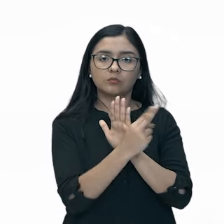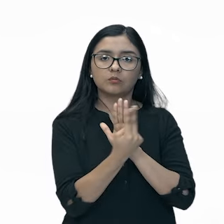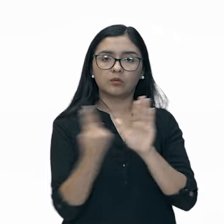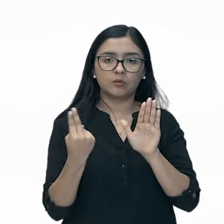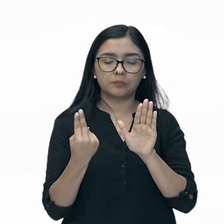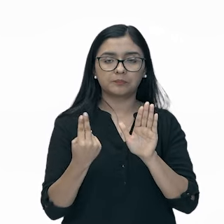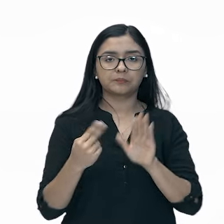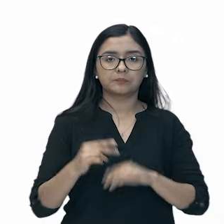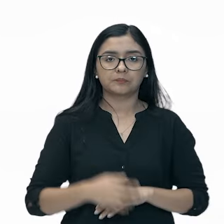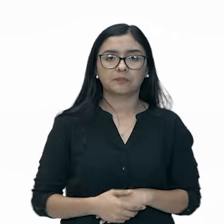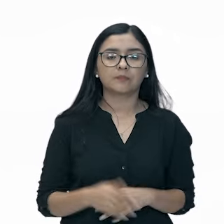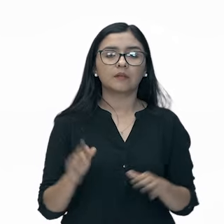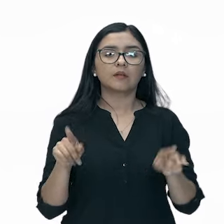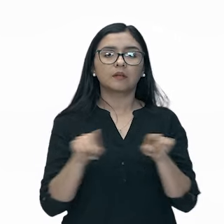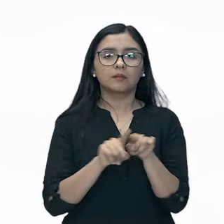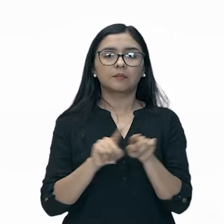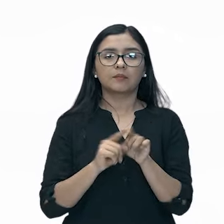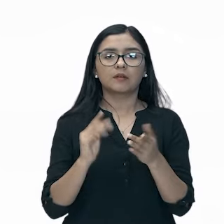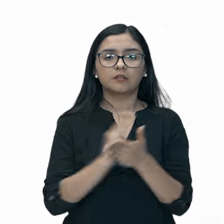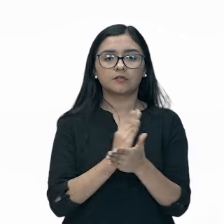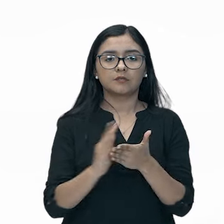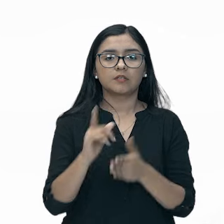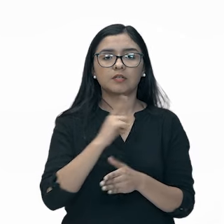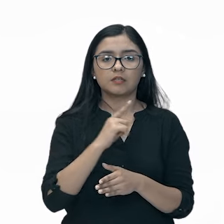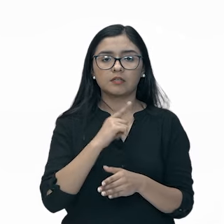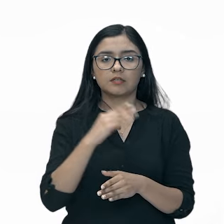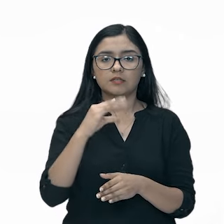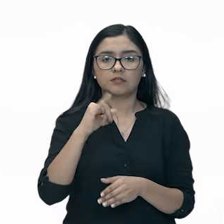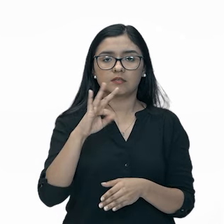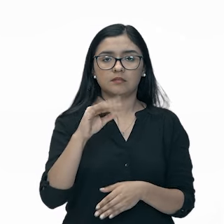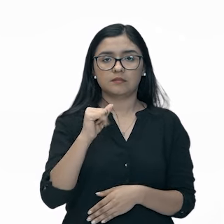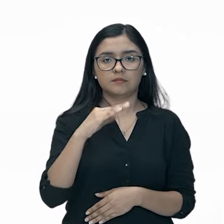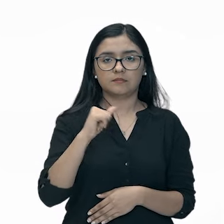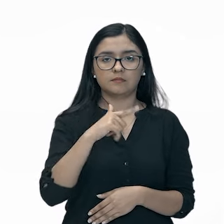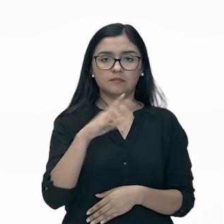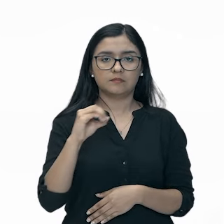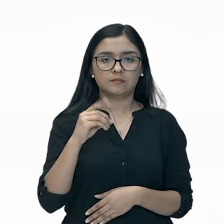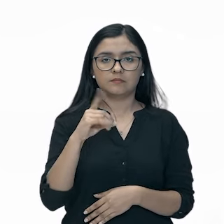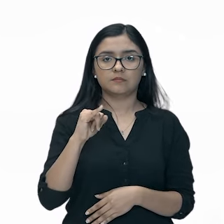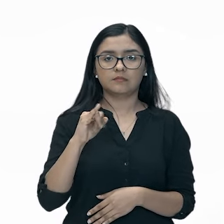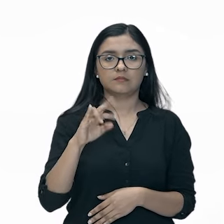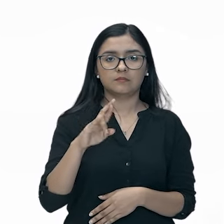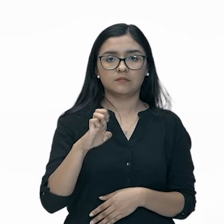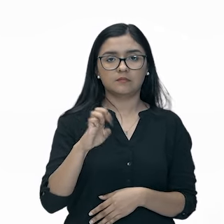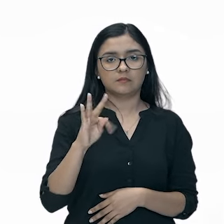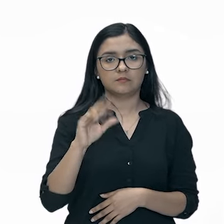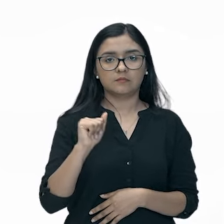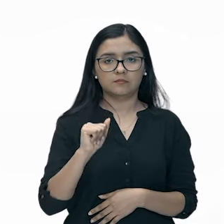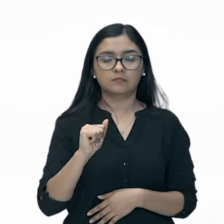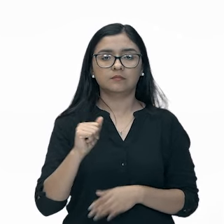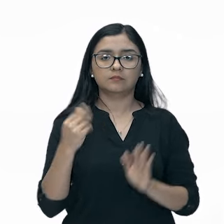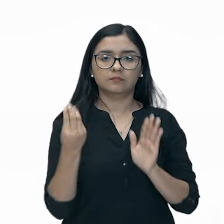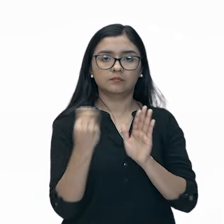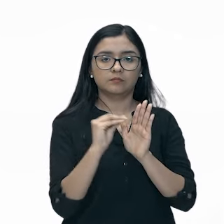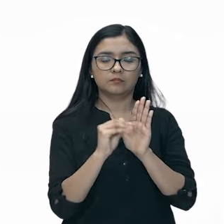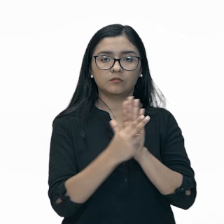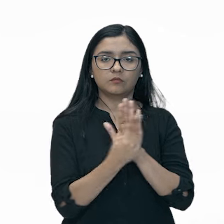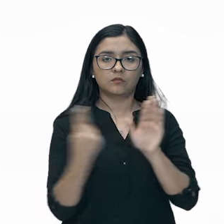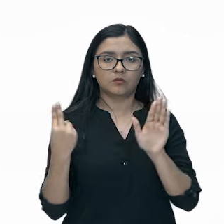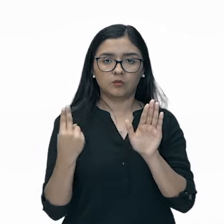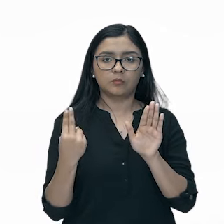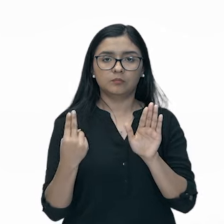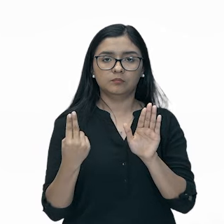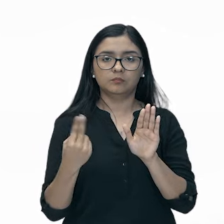dizer também que às vezes nós temos a citação indireta que é quando você cita o nome do autor e você explica com as